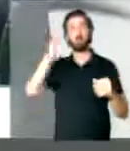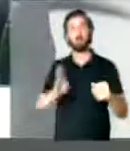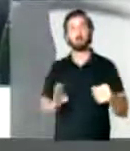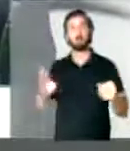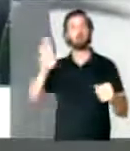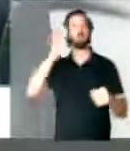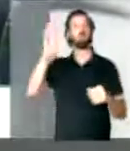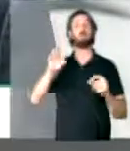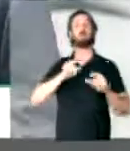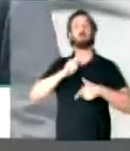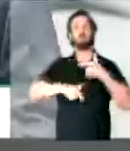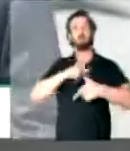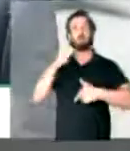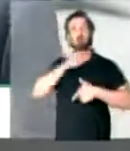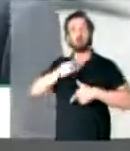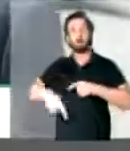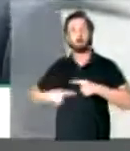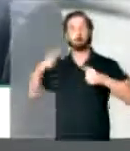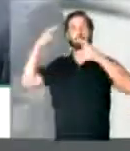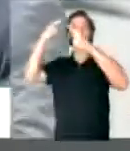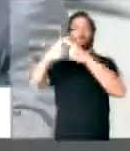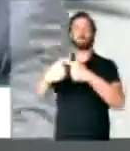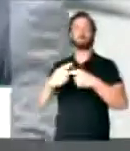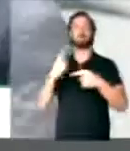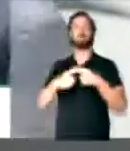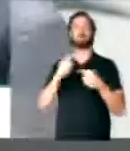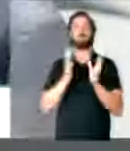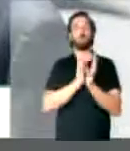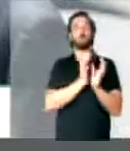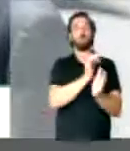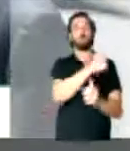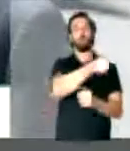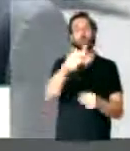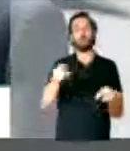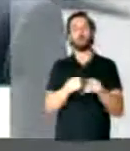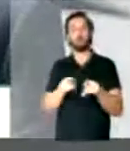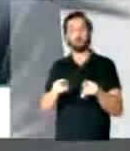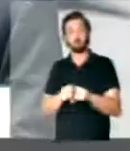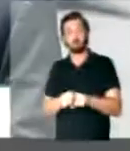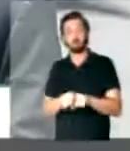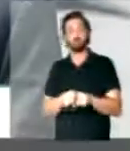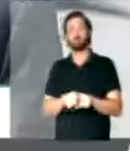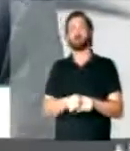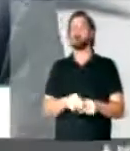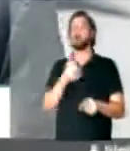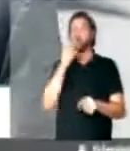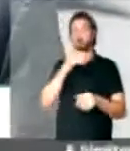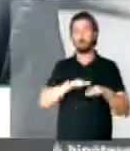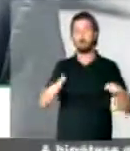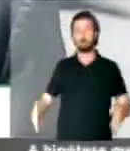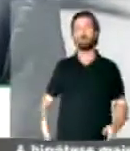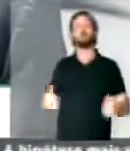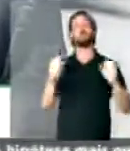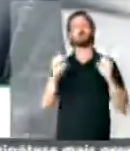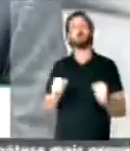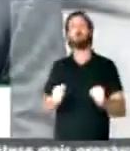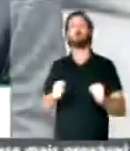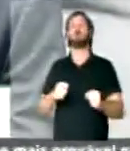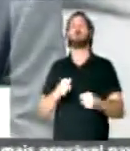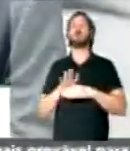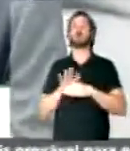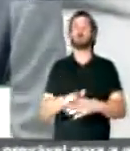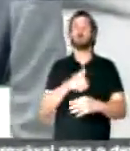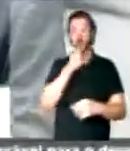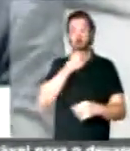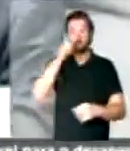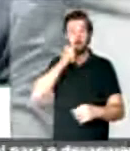de tudo, trabalhar para ampliar, para que outras categorias, inclusive, que tenham alimento na sua mesa, possam contribuir para que esses homens e